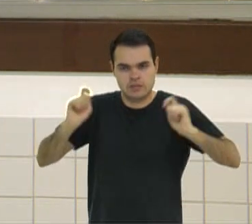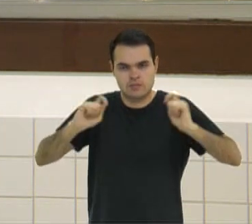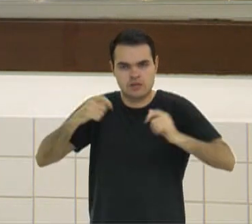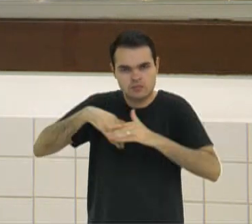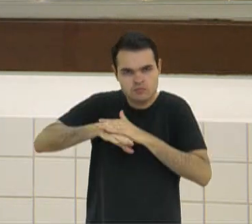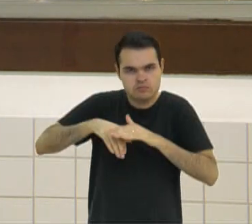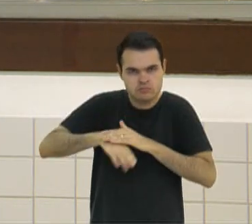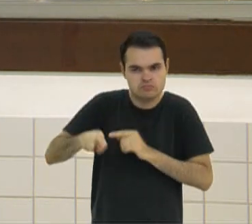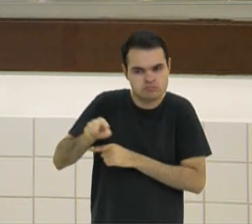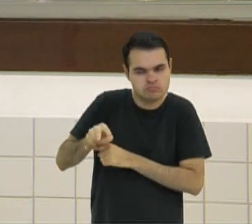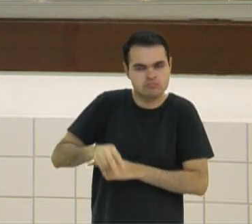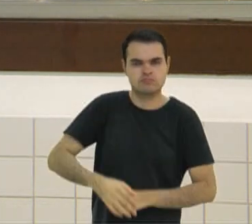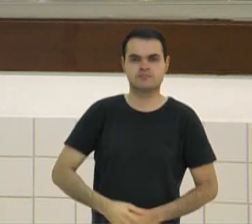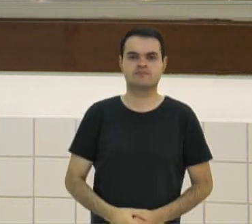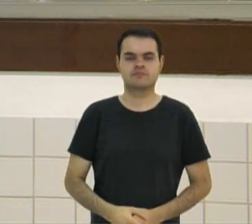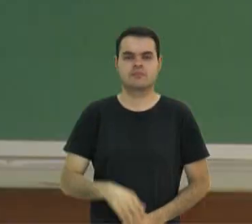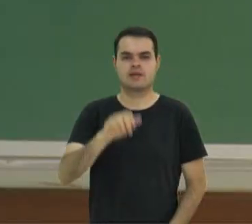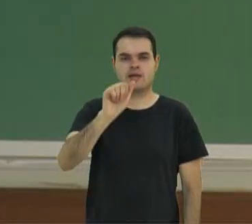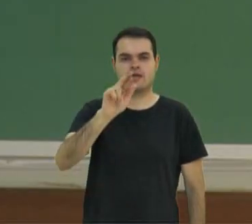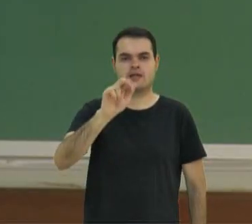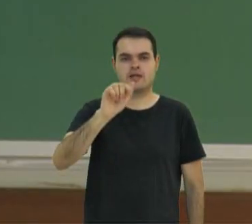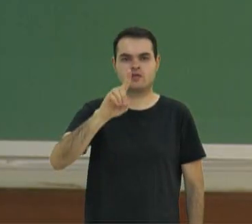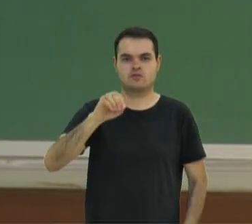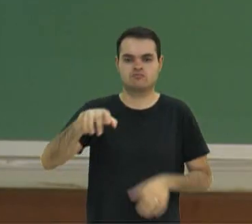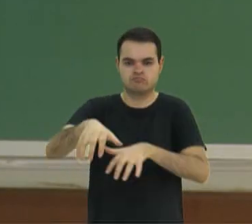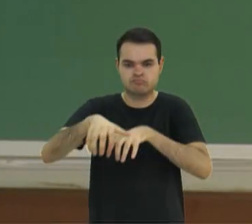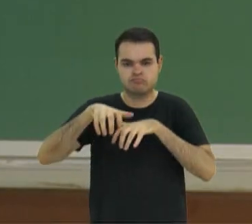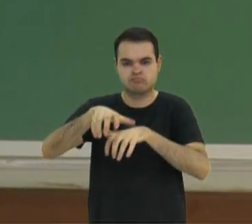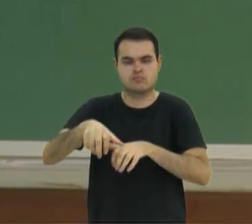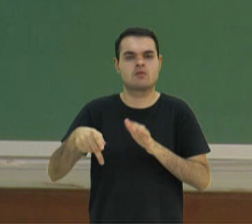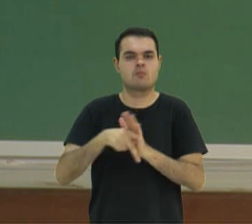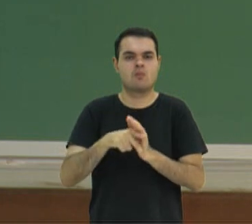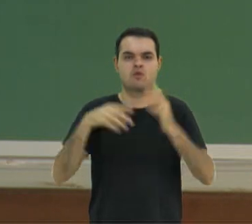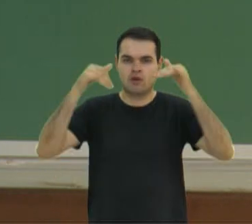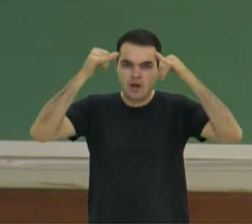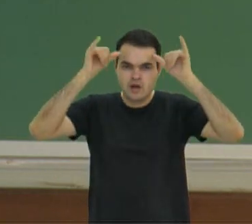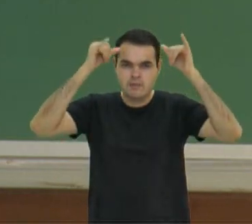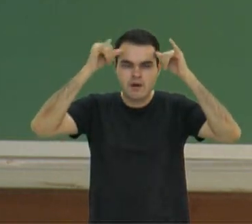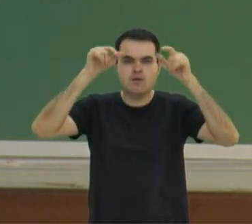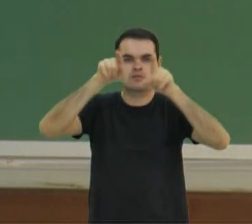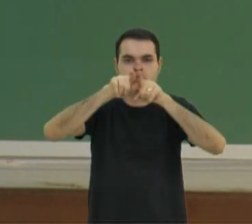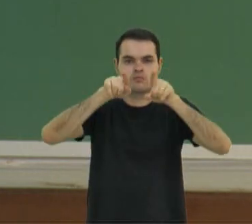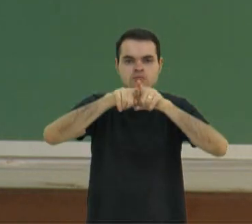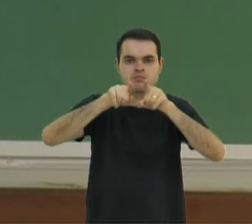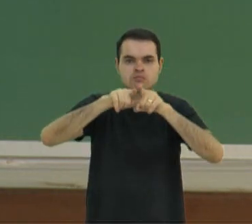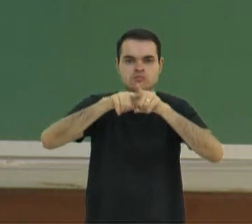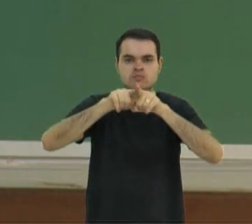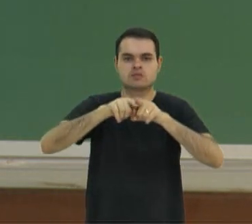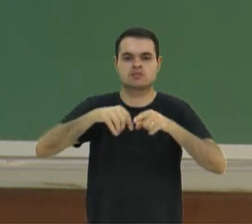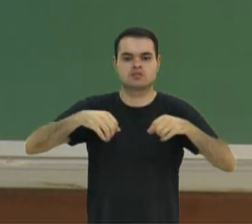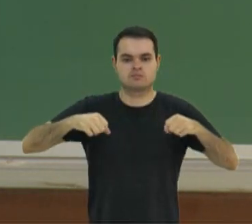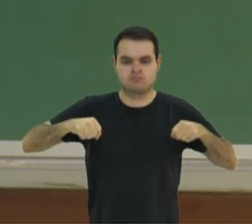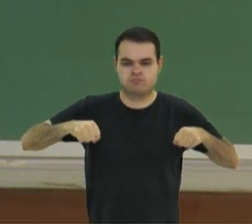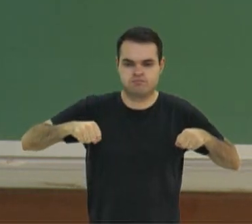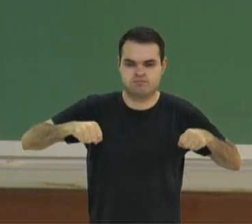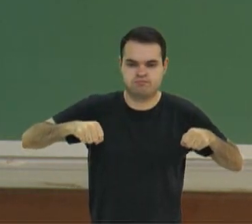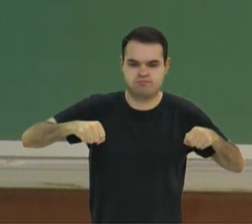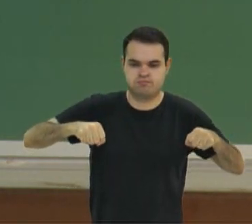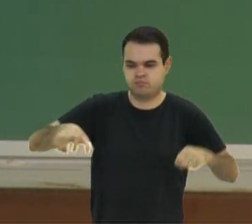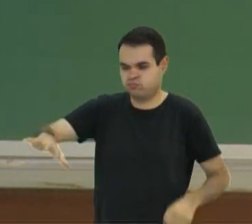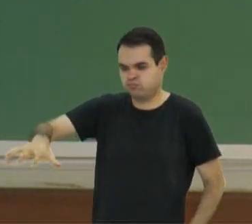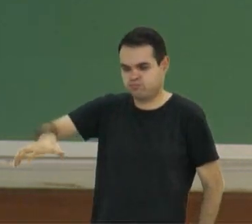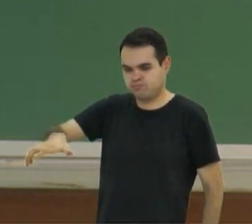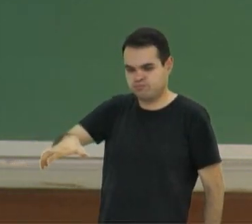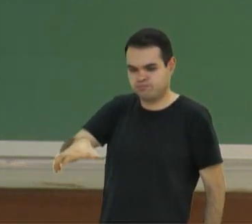isso? O arado, a energia química do animal, também, né, para poder fazer a movimentação da terra, poder fazer os plantios.